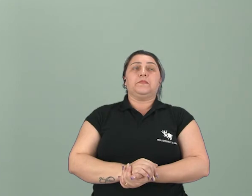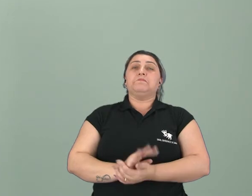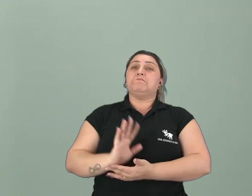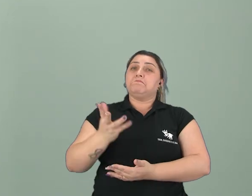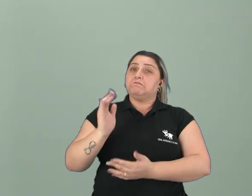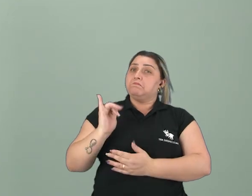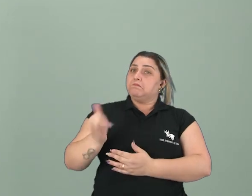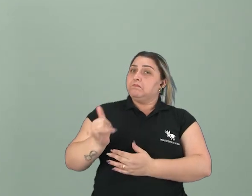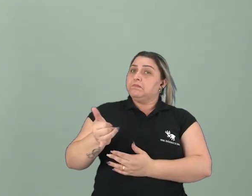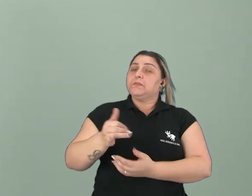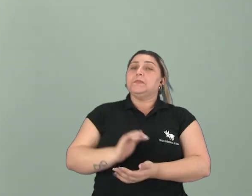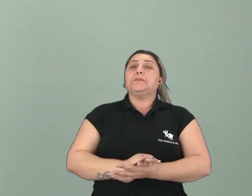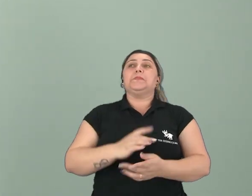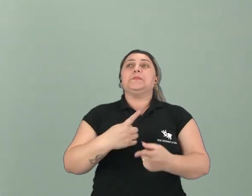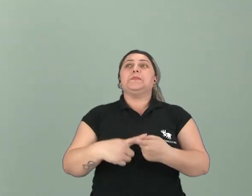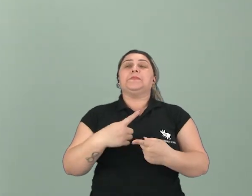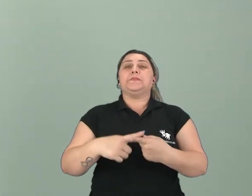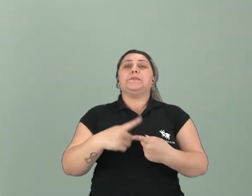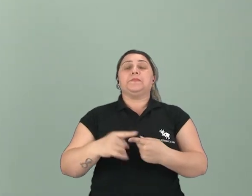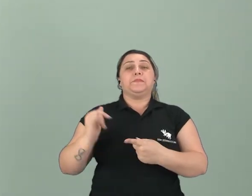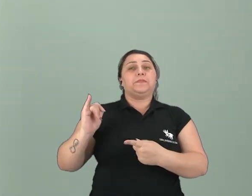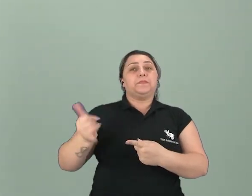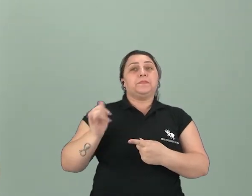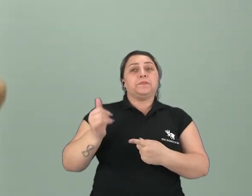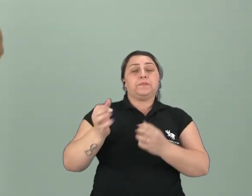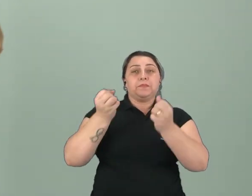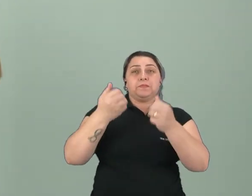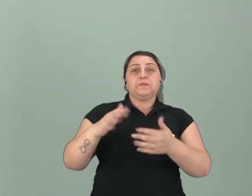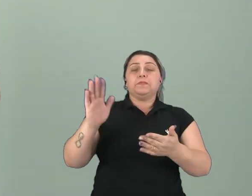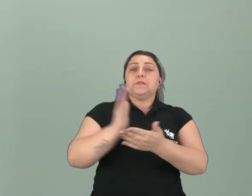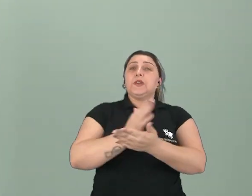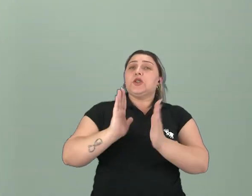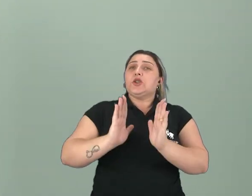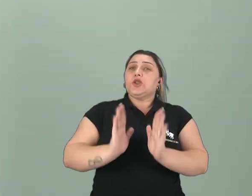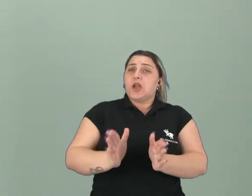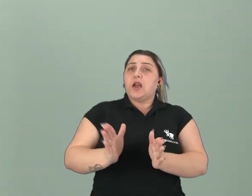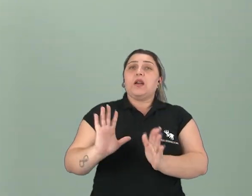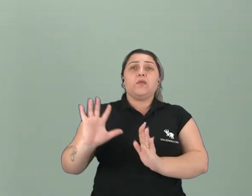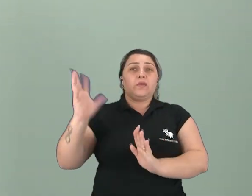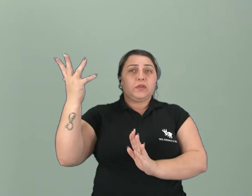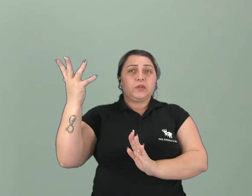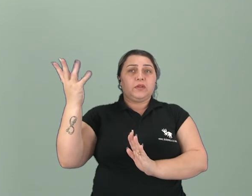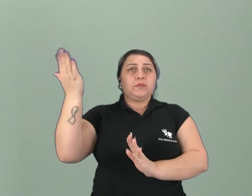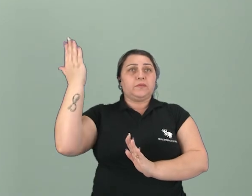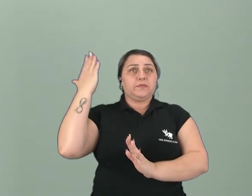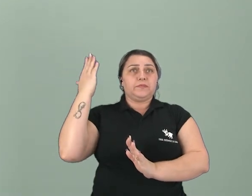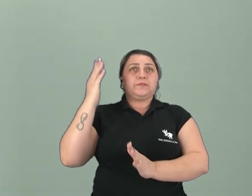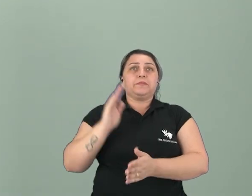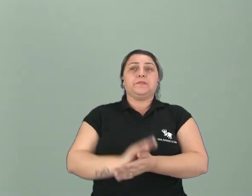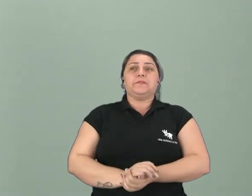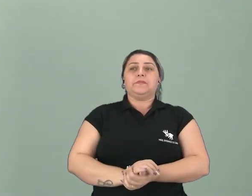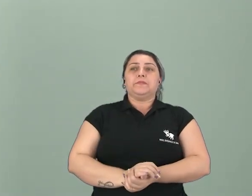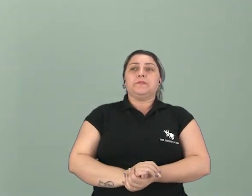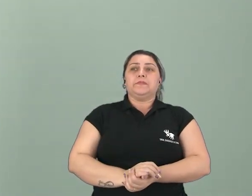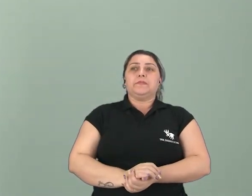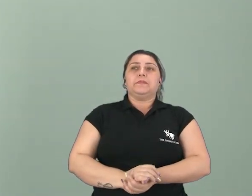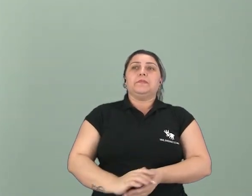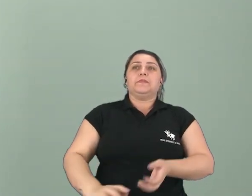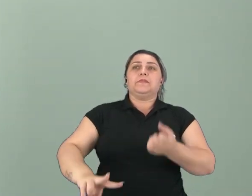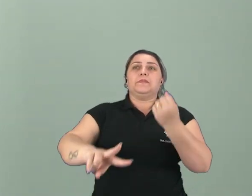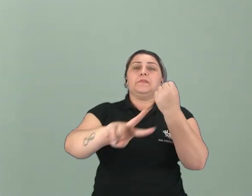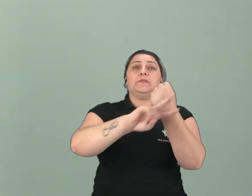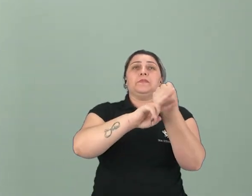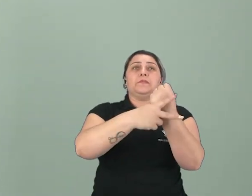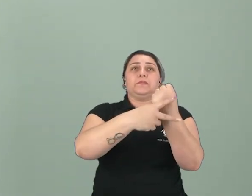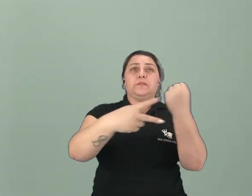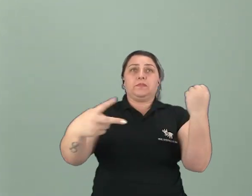das narrativas, porque geralmente as narrativas contam algo que já ocorreu. Vamos lá, olhem dentro desse